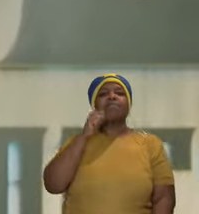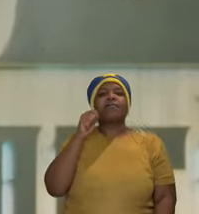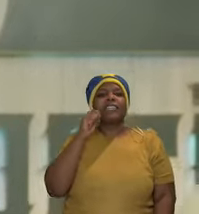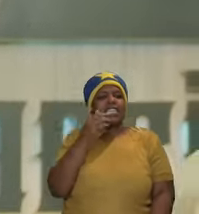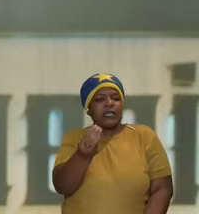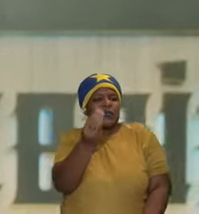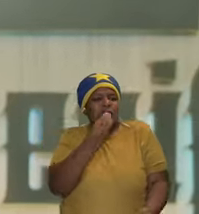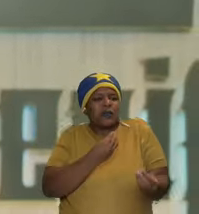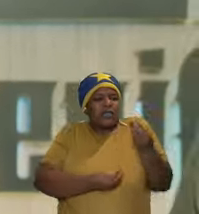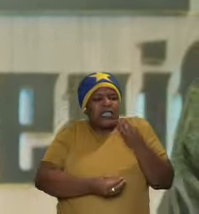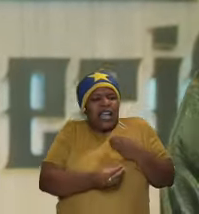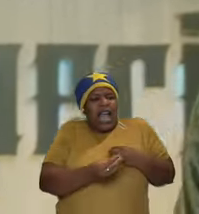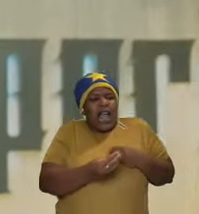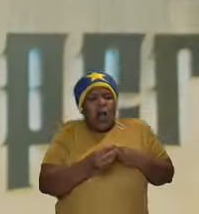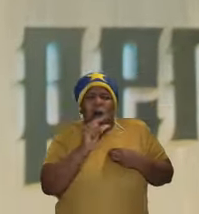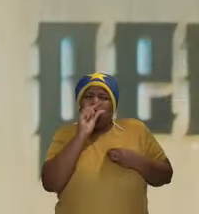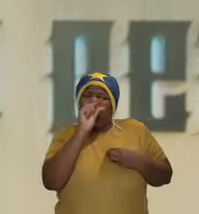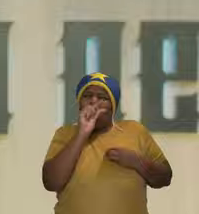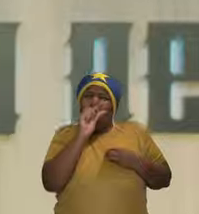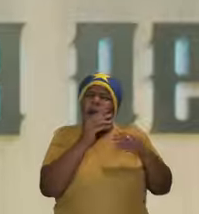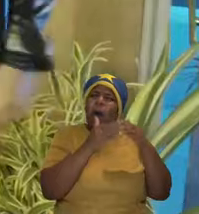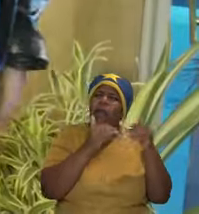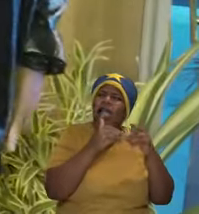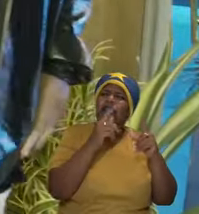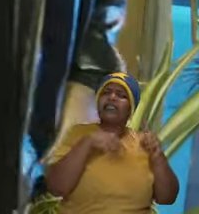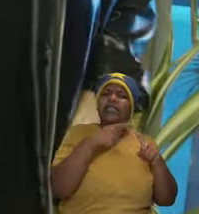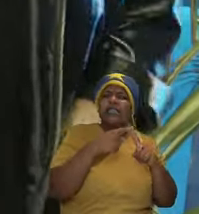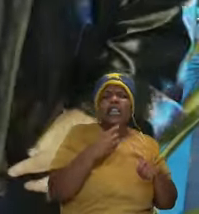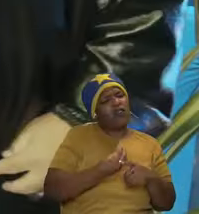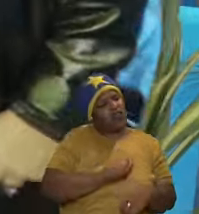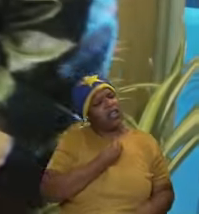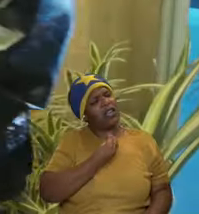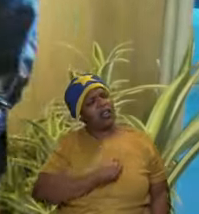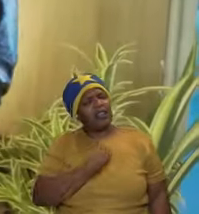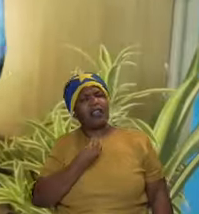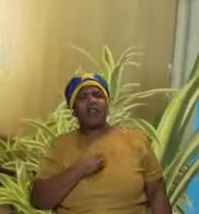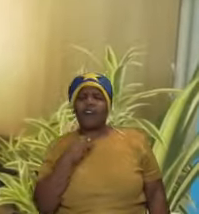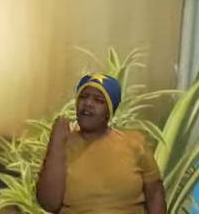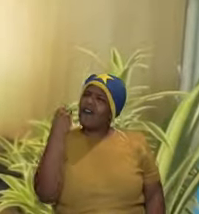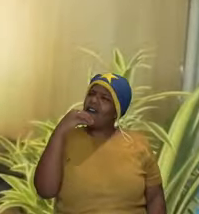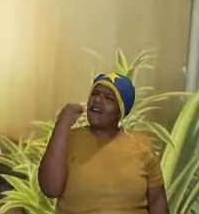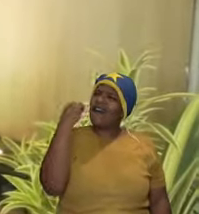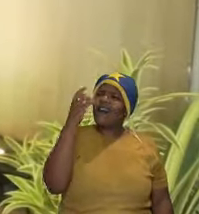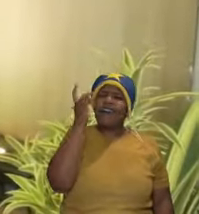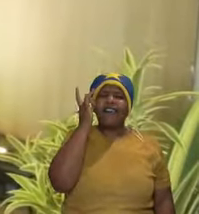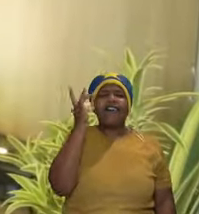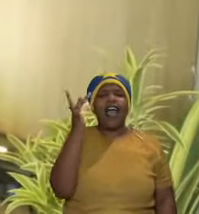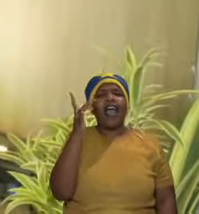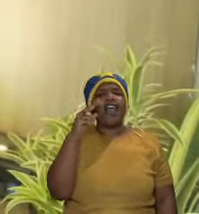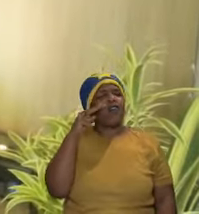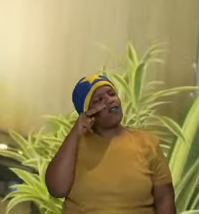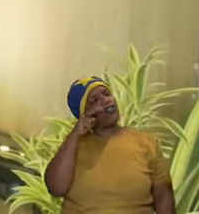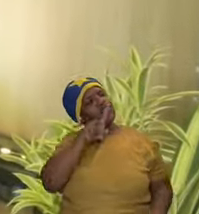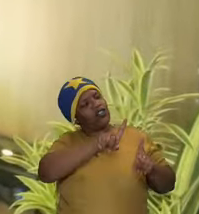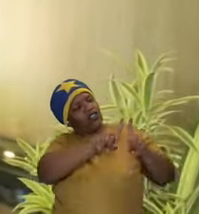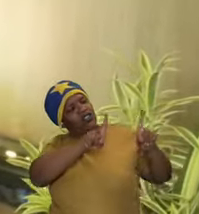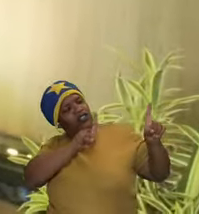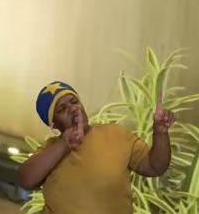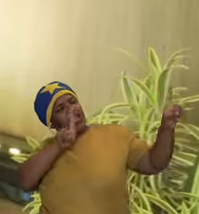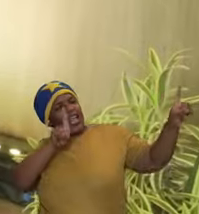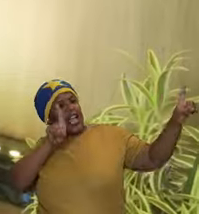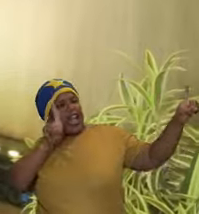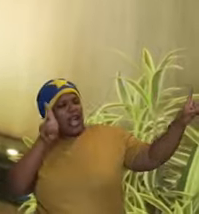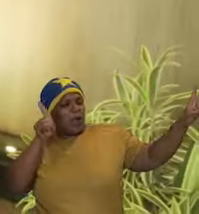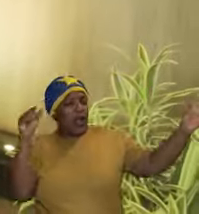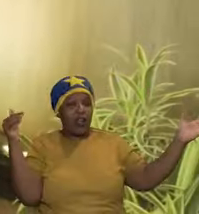muito pouco do que eu peço. Eu vivo assim facinho, é meu deserto. Observo de longe, mas no fim eu tô